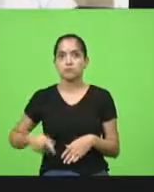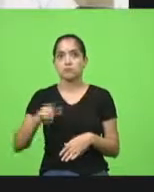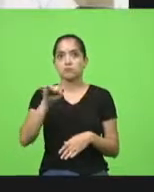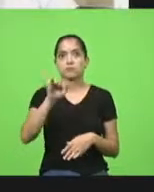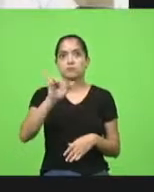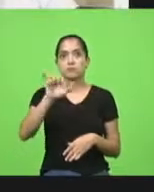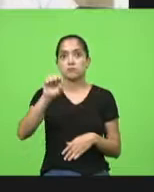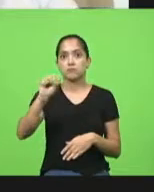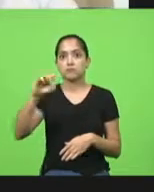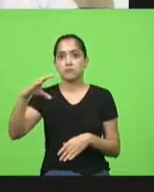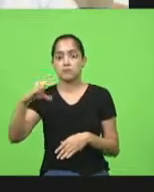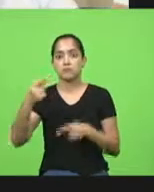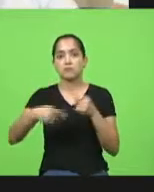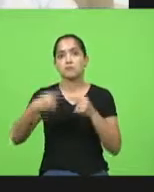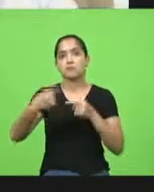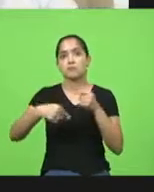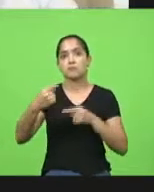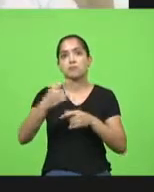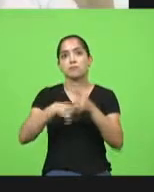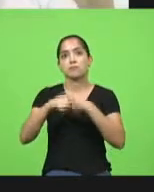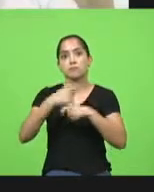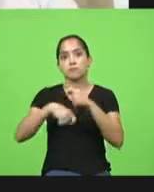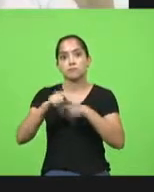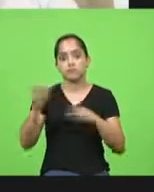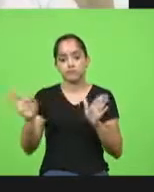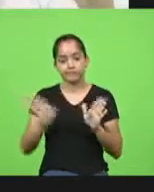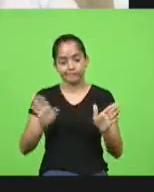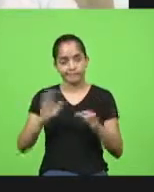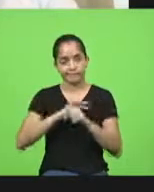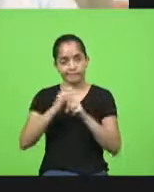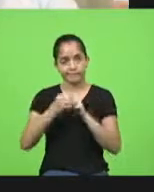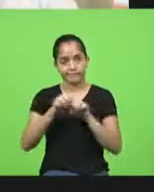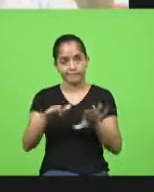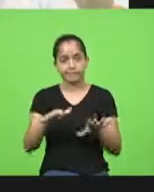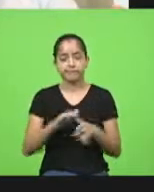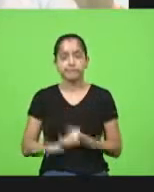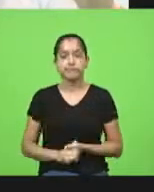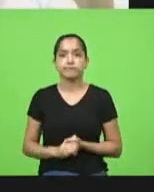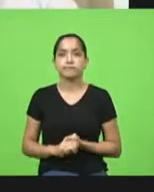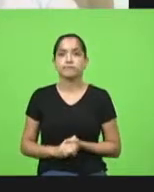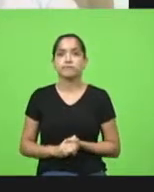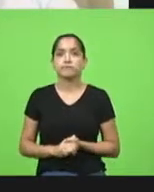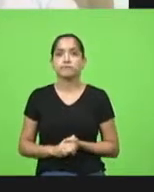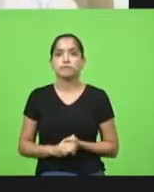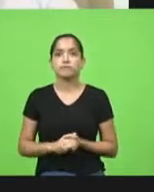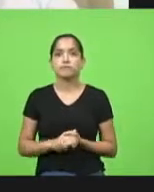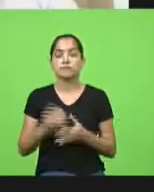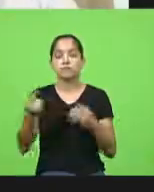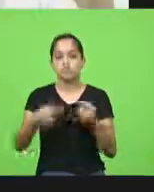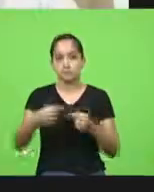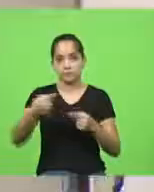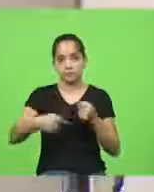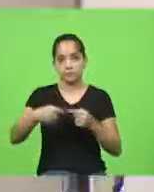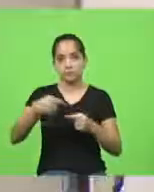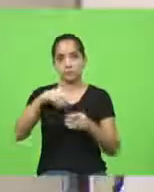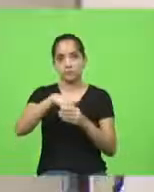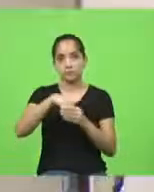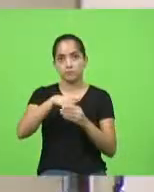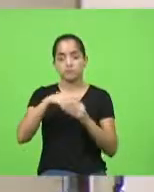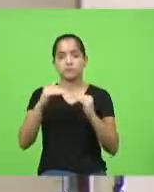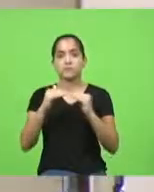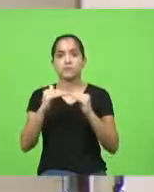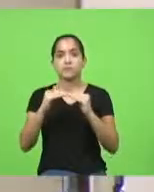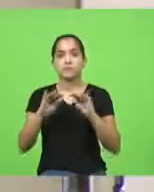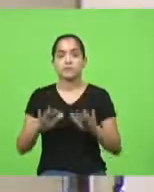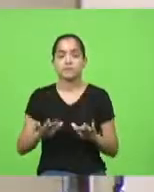para debater a questão da economia nessa época de pandemia. Muito obrigado. Ok. Não havendo quem queira discutir em votação, deputados que aprovam,